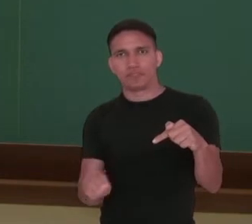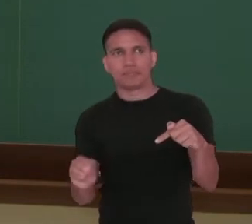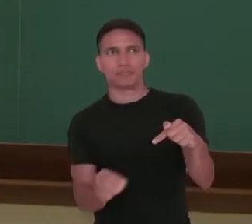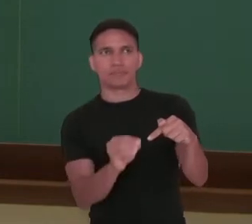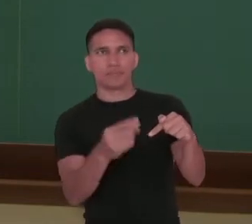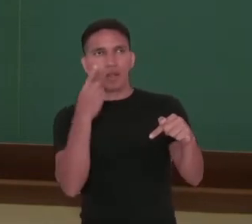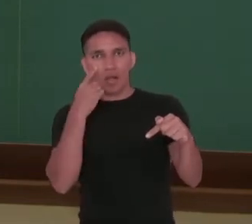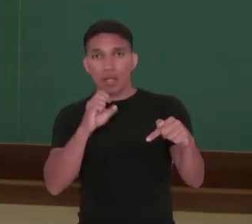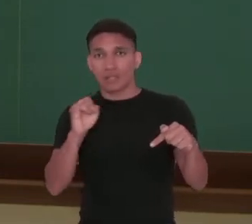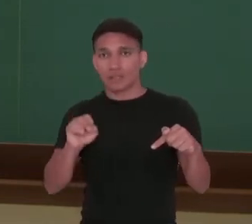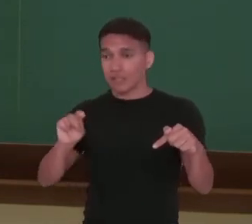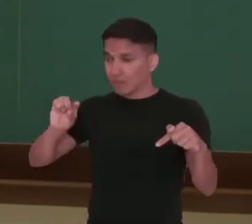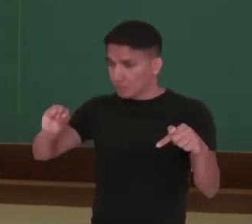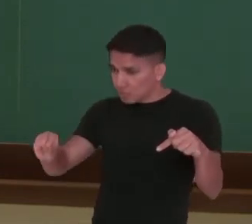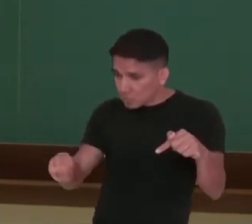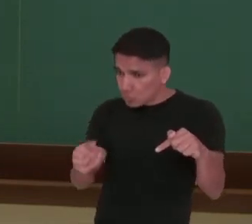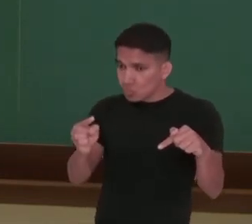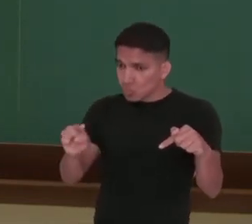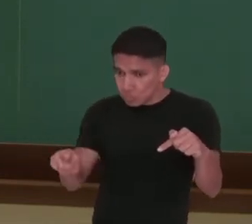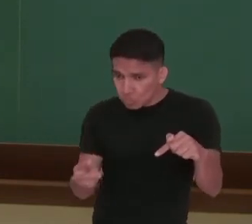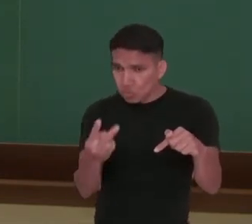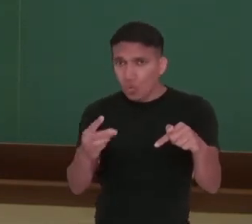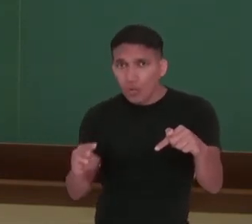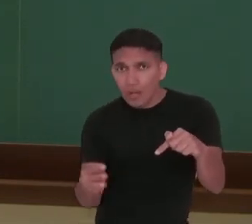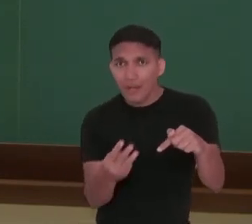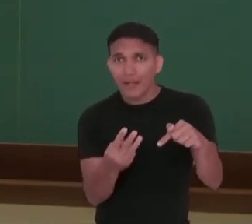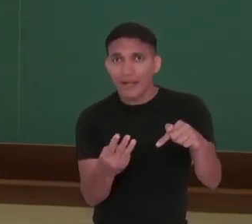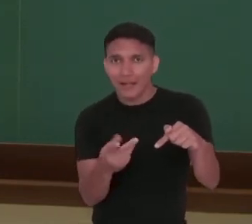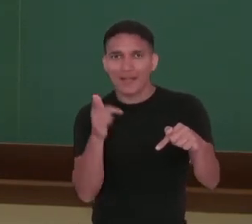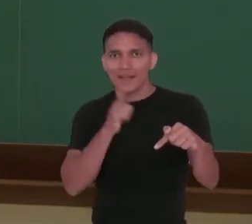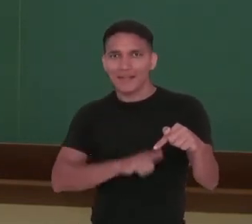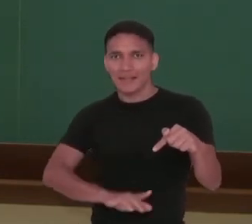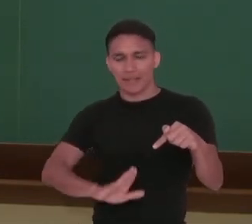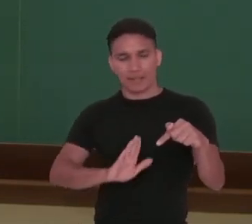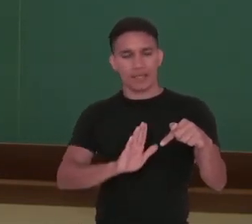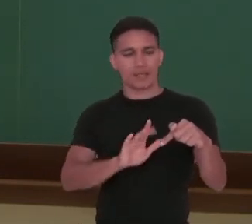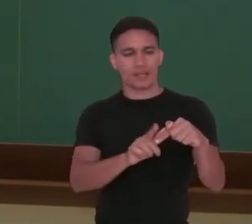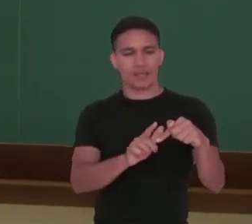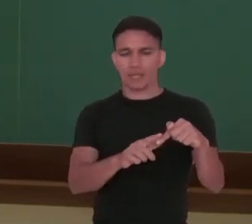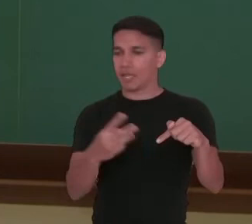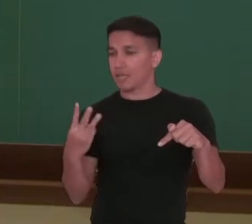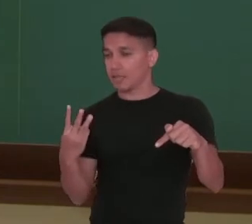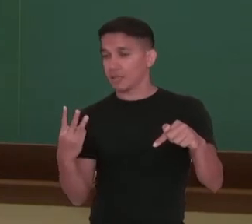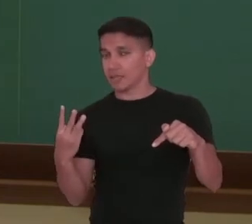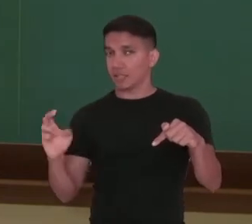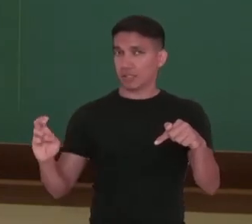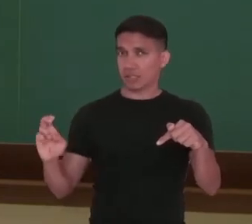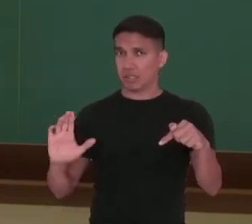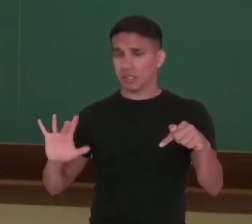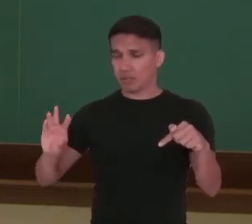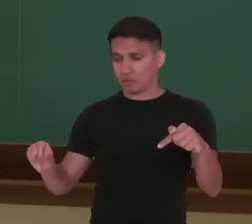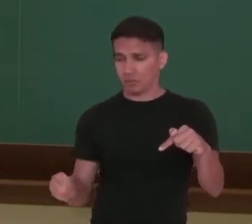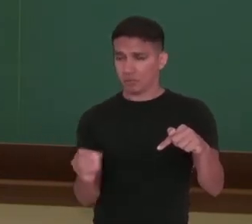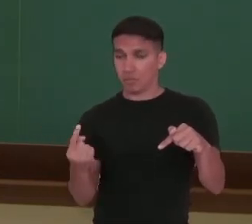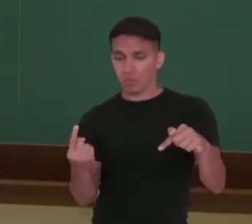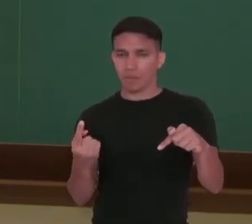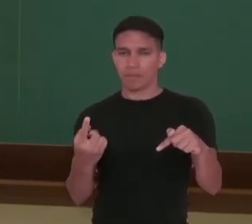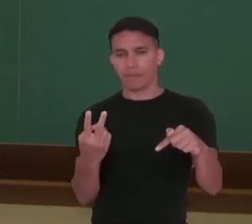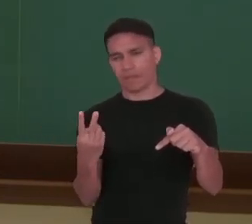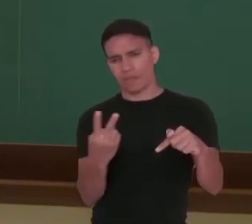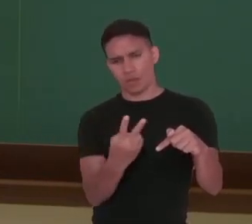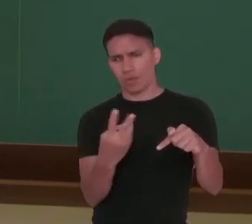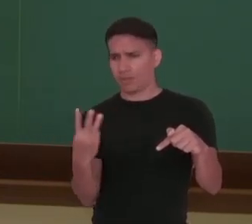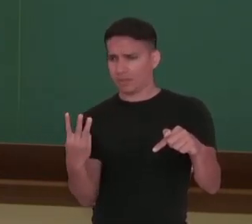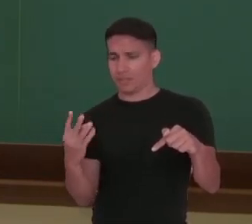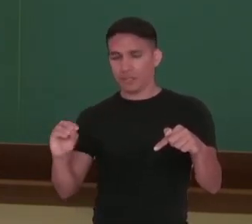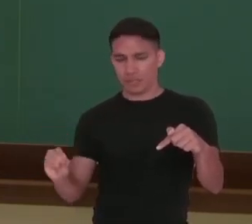pessoal, três casas decimais, ó, a vírgula vem aqui, entre o 3 e o 5, uma casa. Entre o 2 e o 3, duas casas.